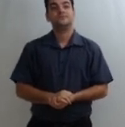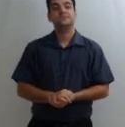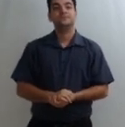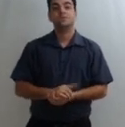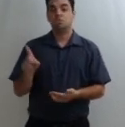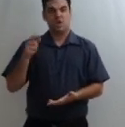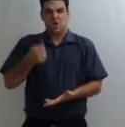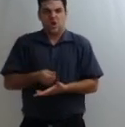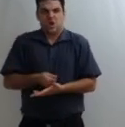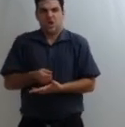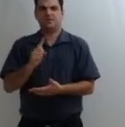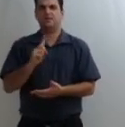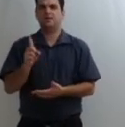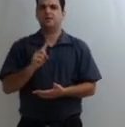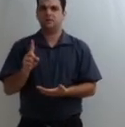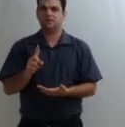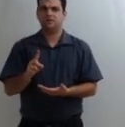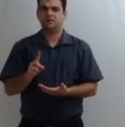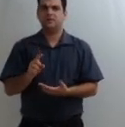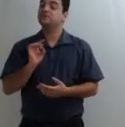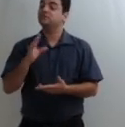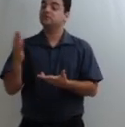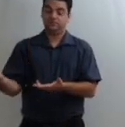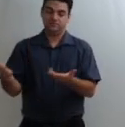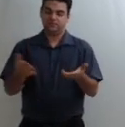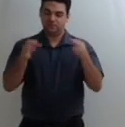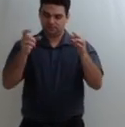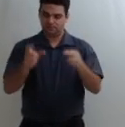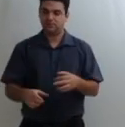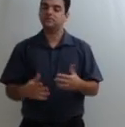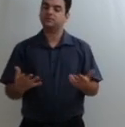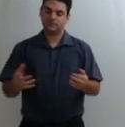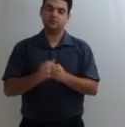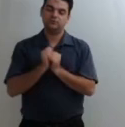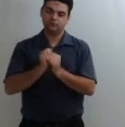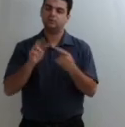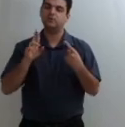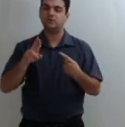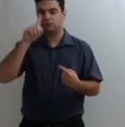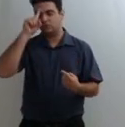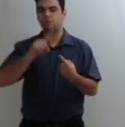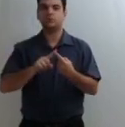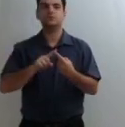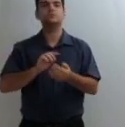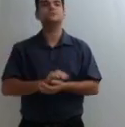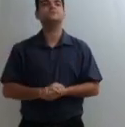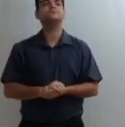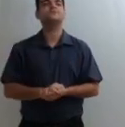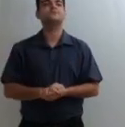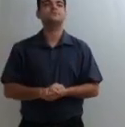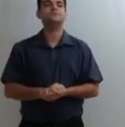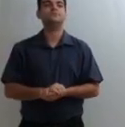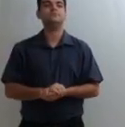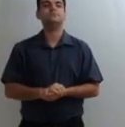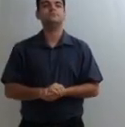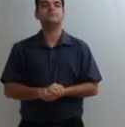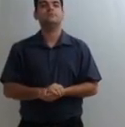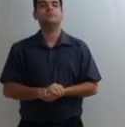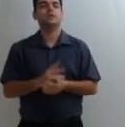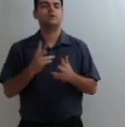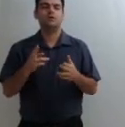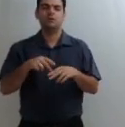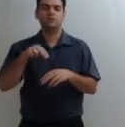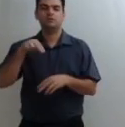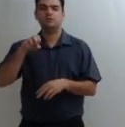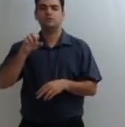com relação a essa determinação. Então, eu estou acompanhando o eminente relator com esse esclarecimento que o eminente ministro